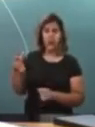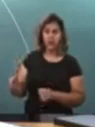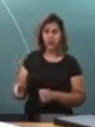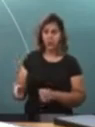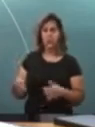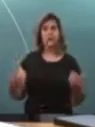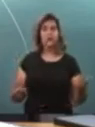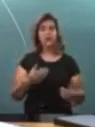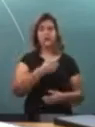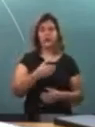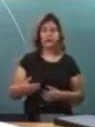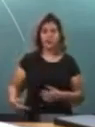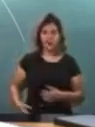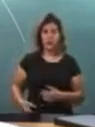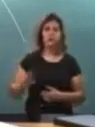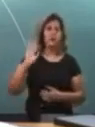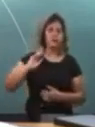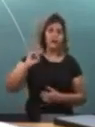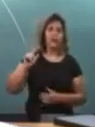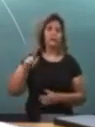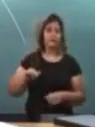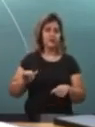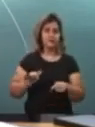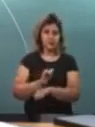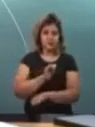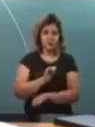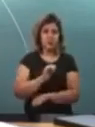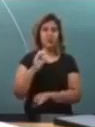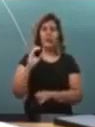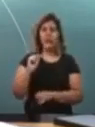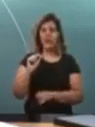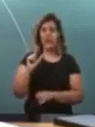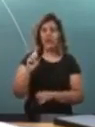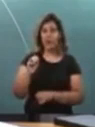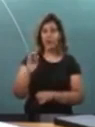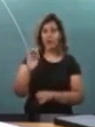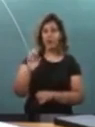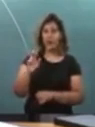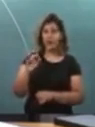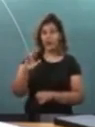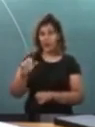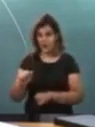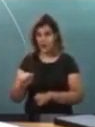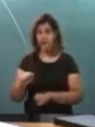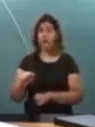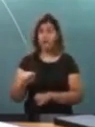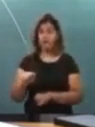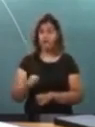Chama-se governadora Fátima caloteira. Eu vou repetir, Fátima Bezerra, governadora, virou uma